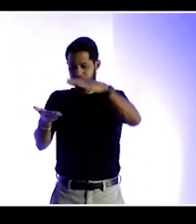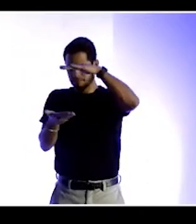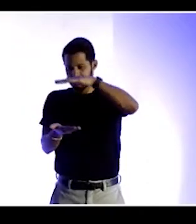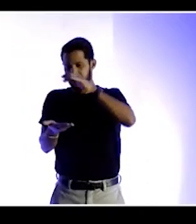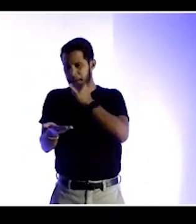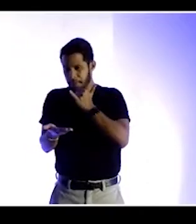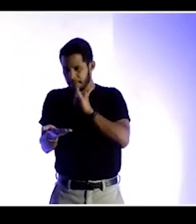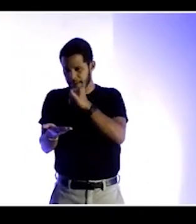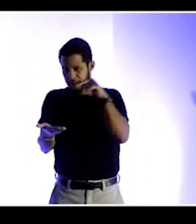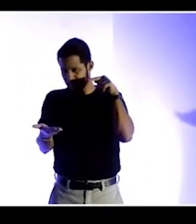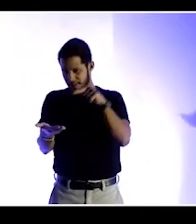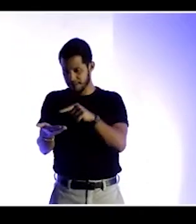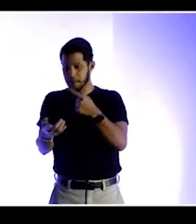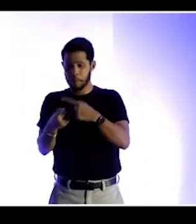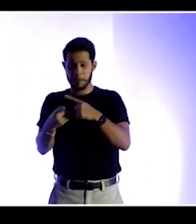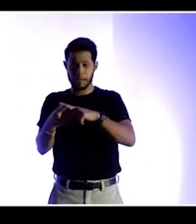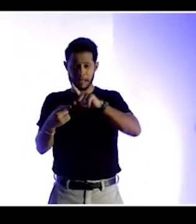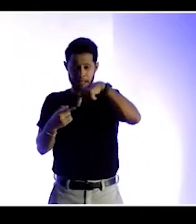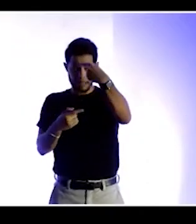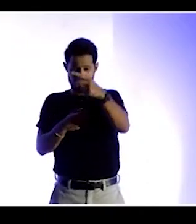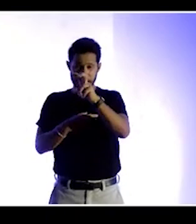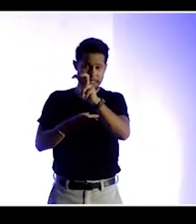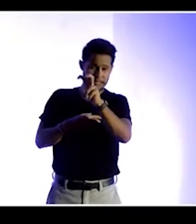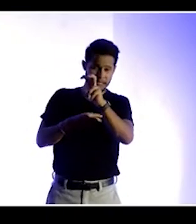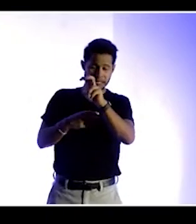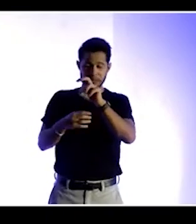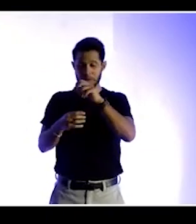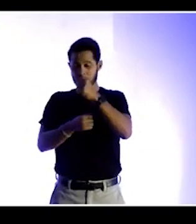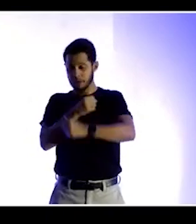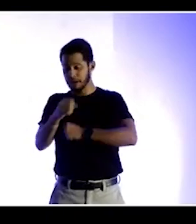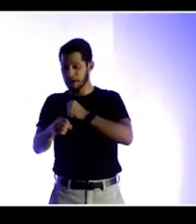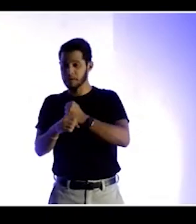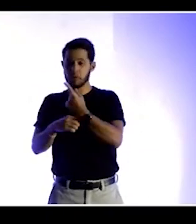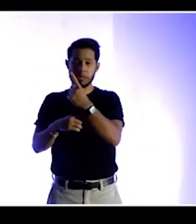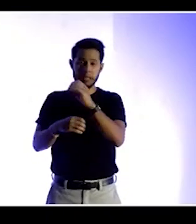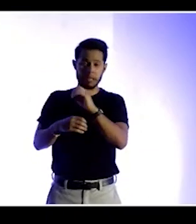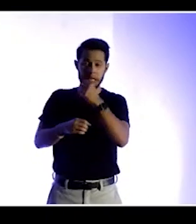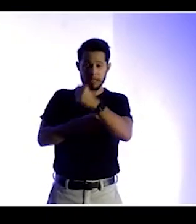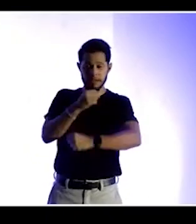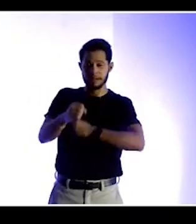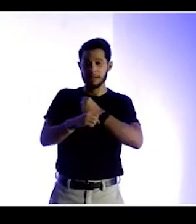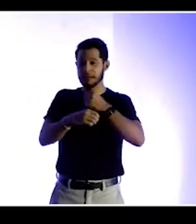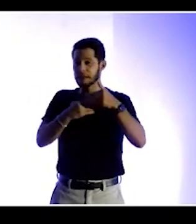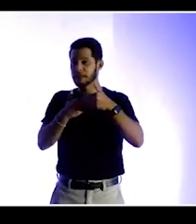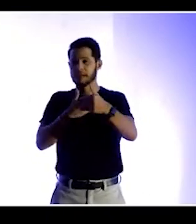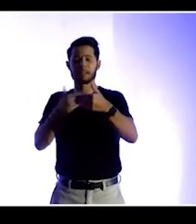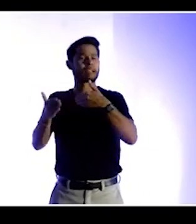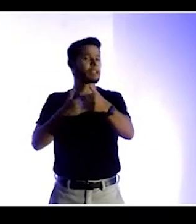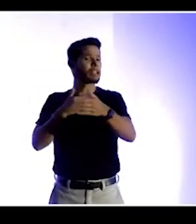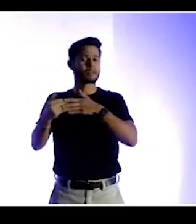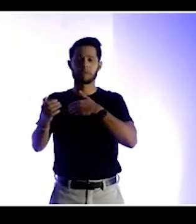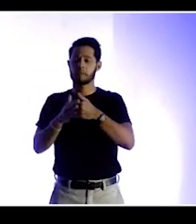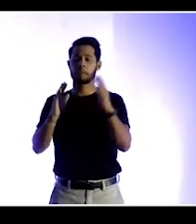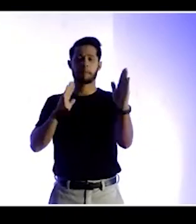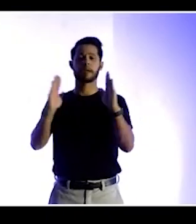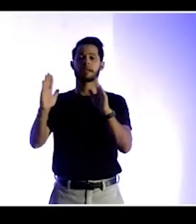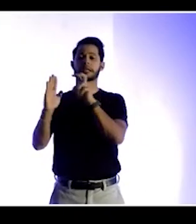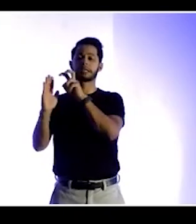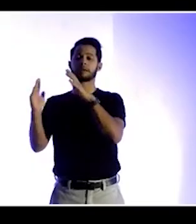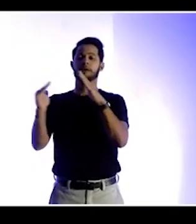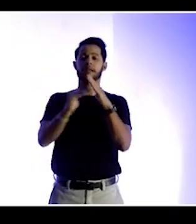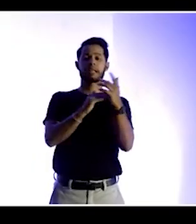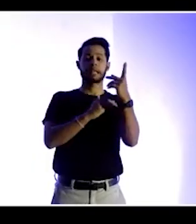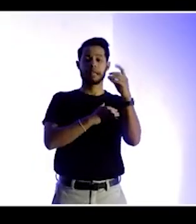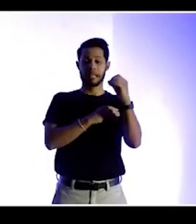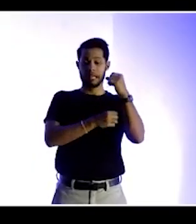Porque depois de 5, 6, 10 anos, dependendo do fabricante, do uso de várias questões, mas qualquer coisa entre 5 e 10 anos vai começar